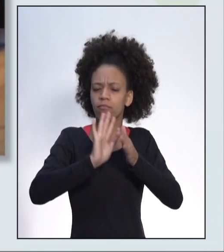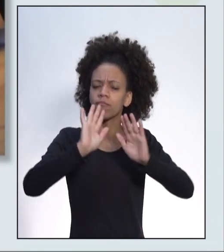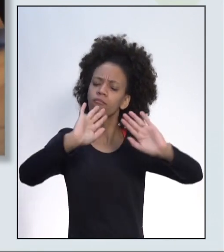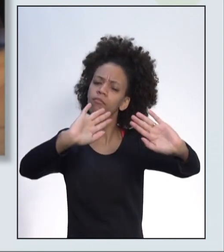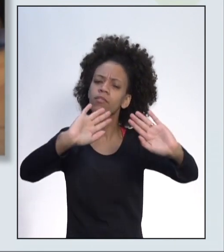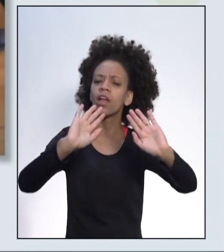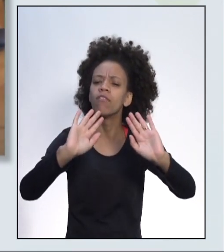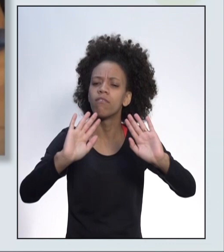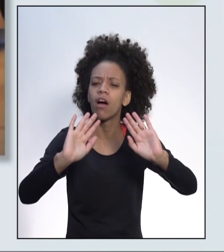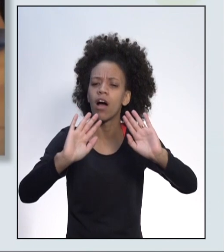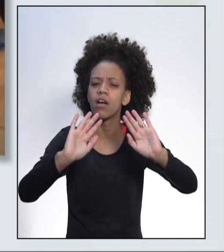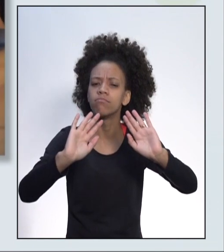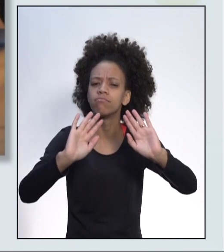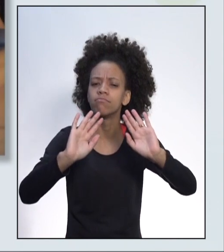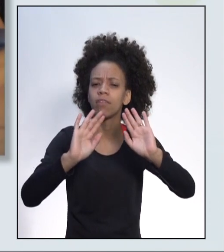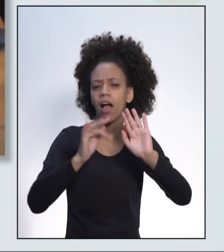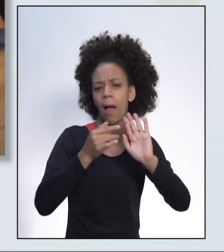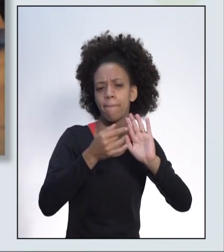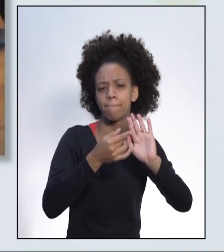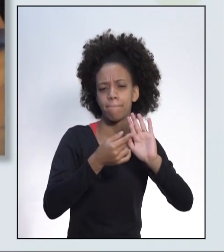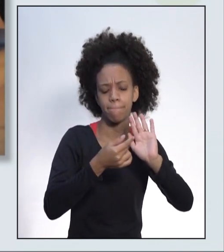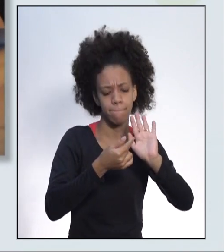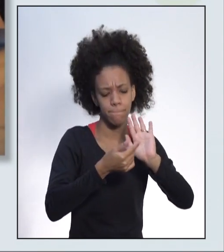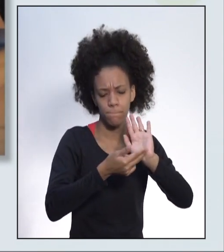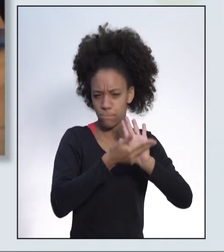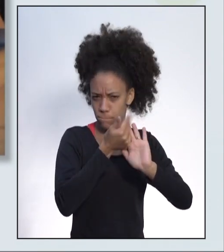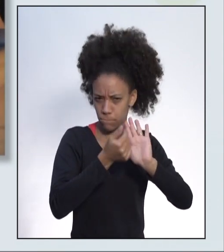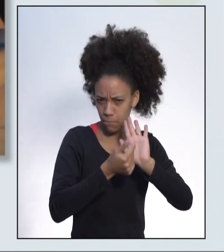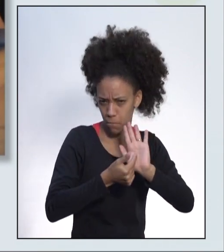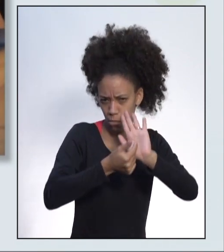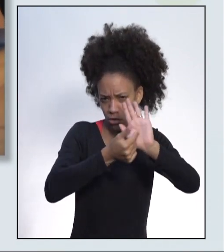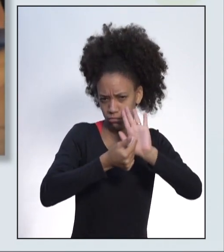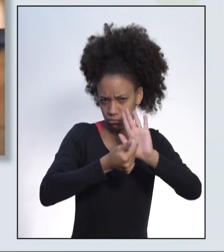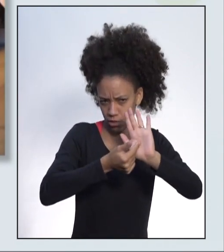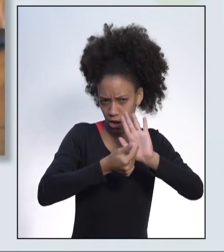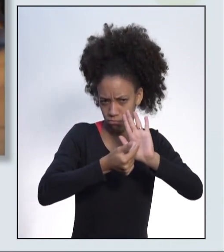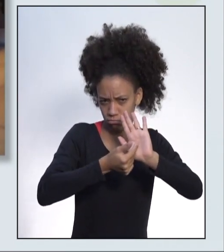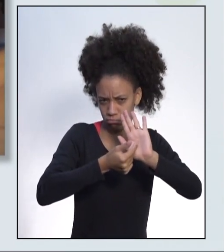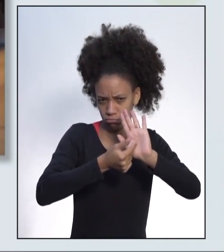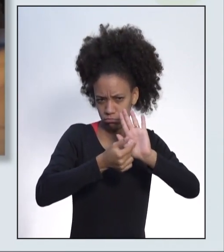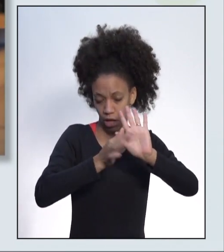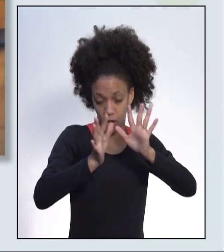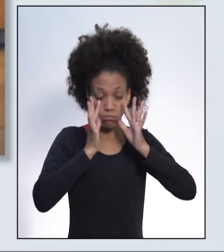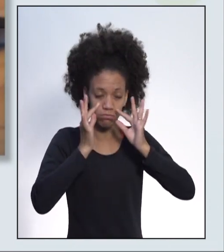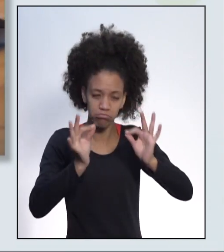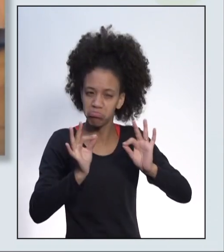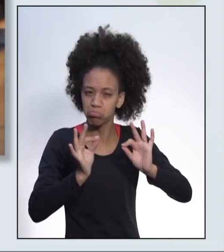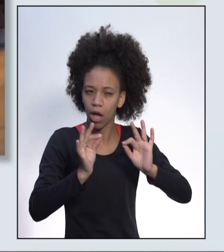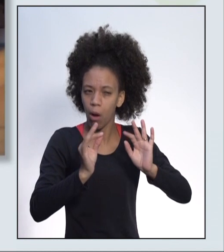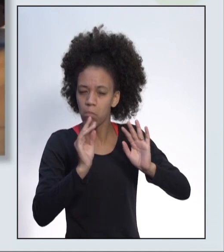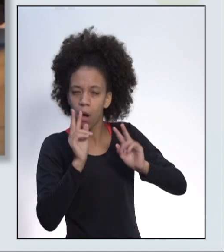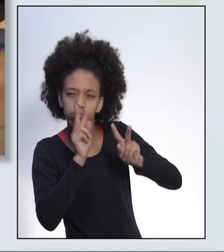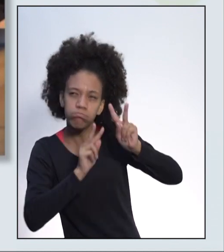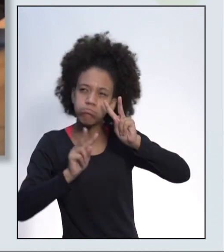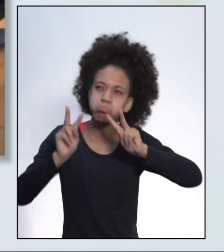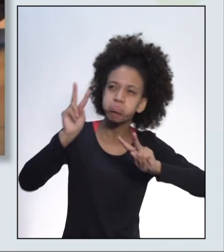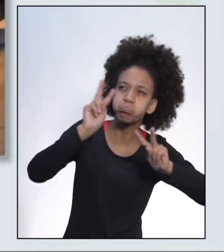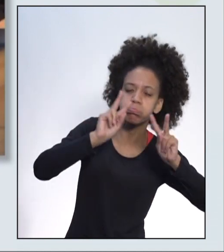vou colocar aqui um pouquinho algo que representa a observação, ou seja, essa